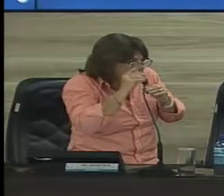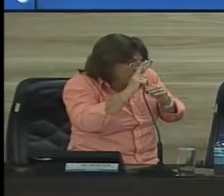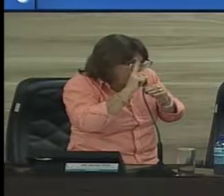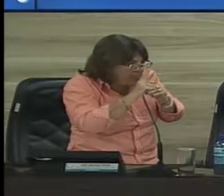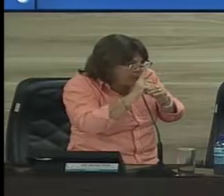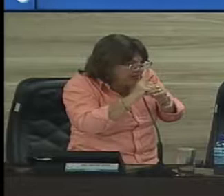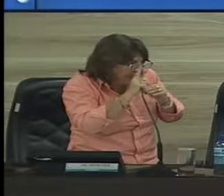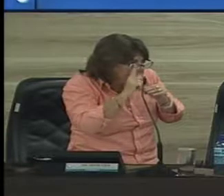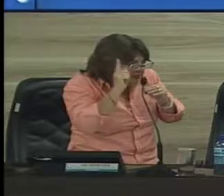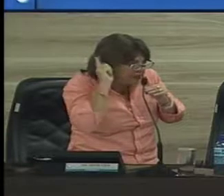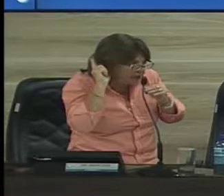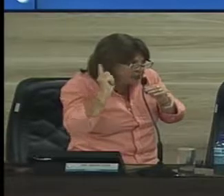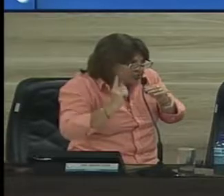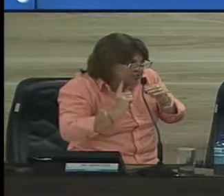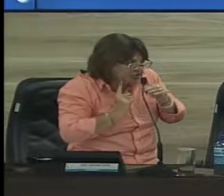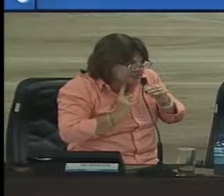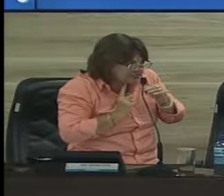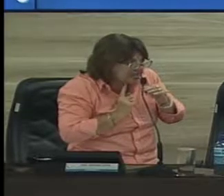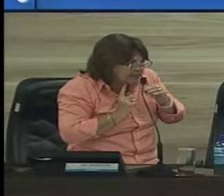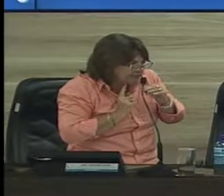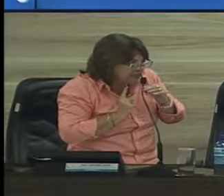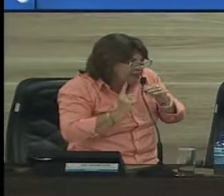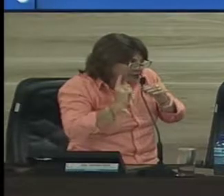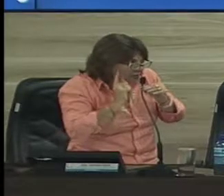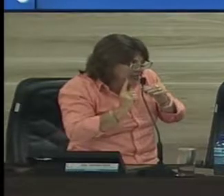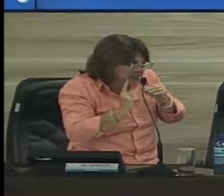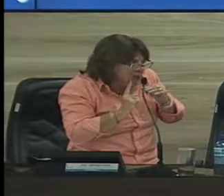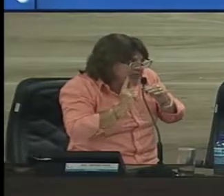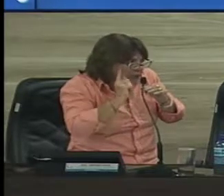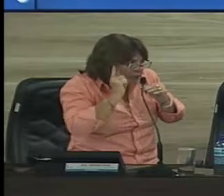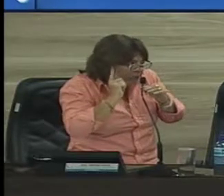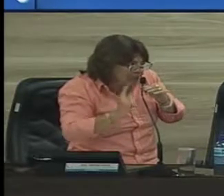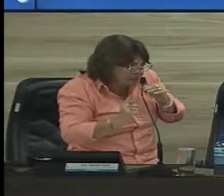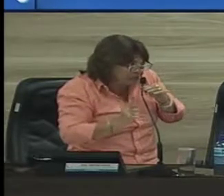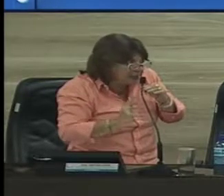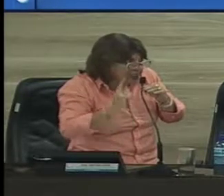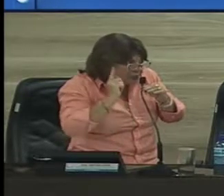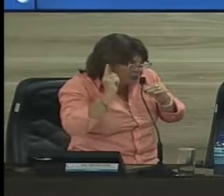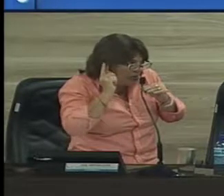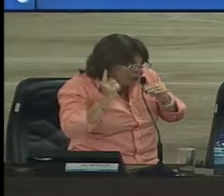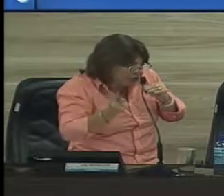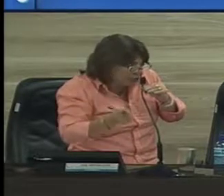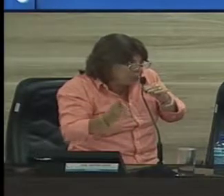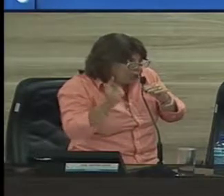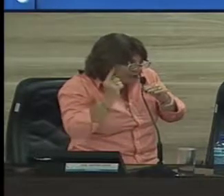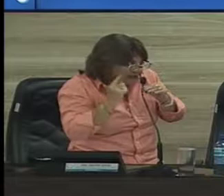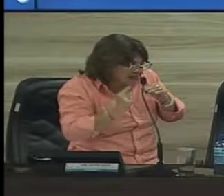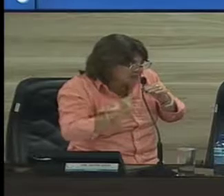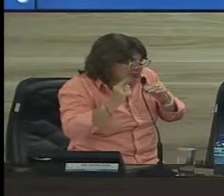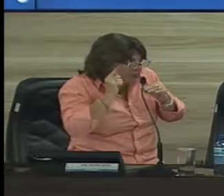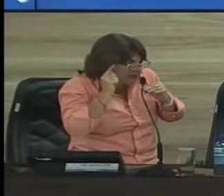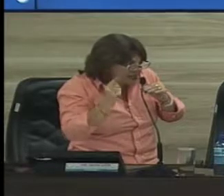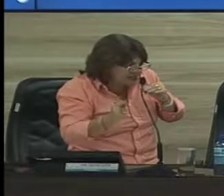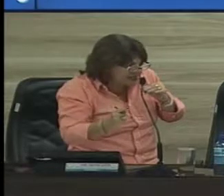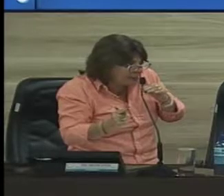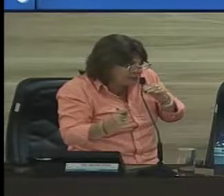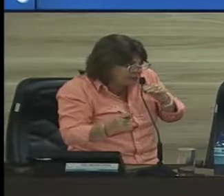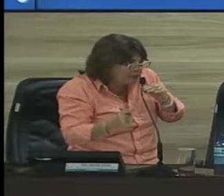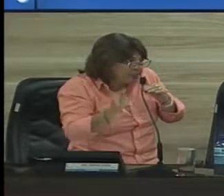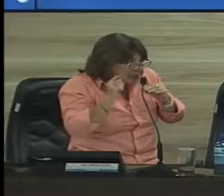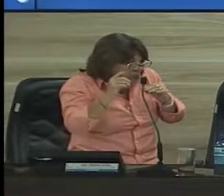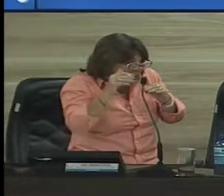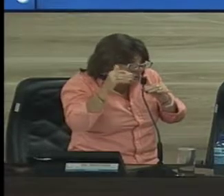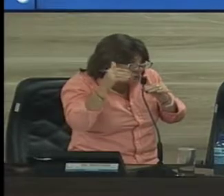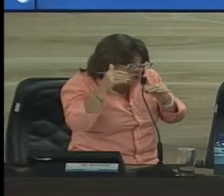Foi o meu primeiro requerimento que eu fiz na gestão passada. Foi um requerimento pedindo o estudo, a avaliação desse